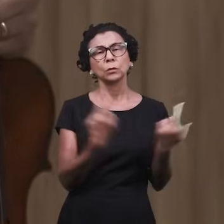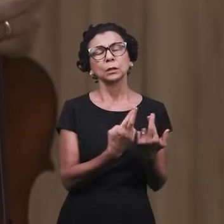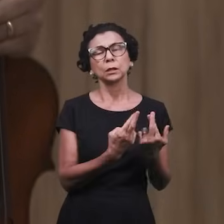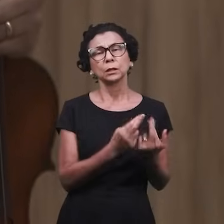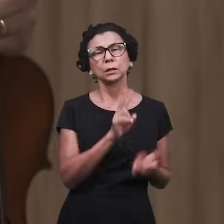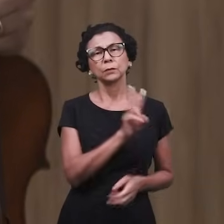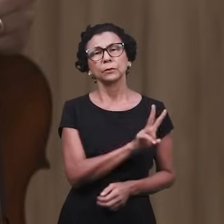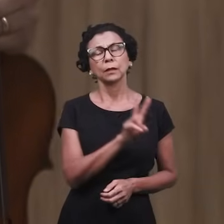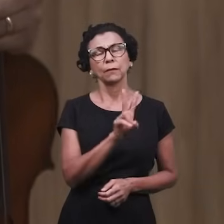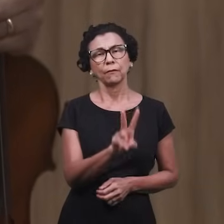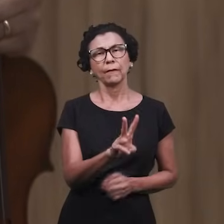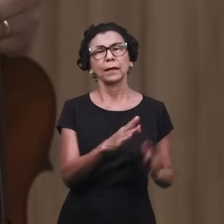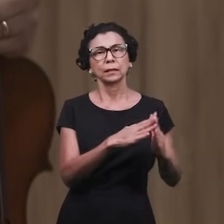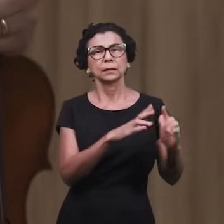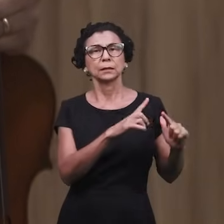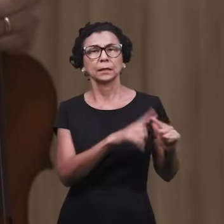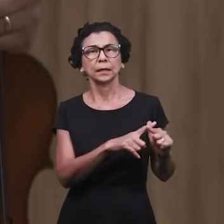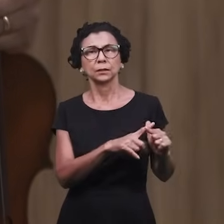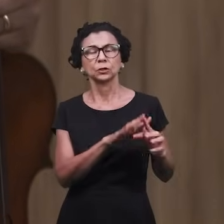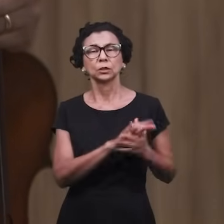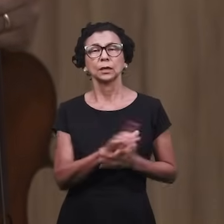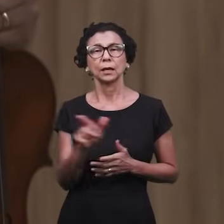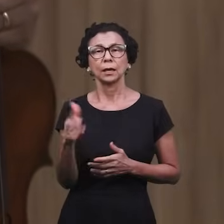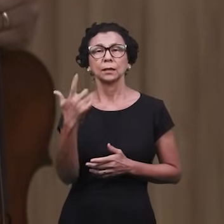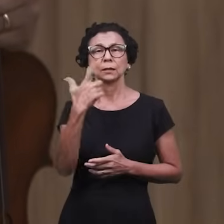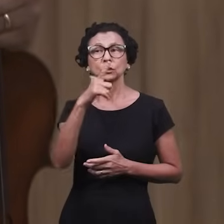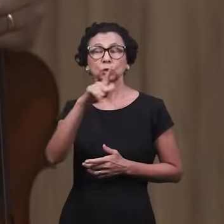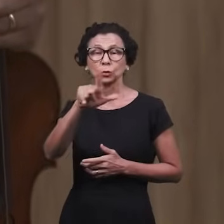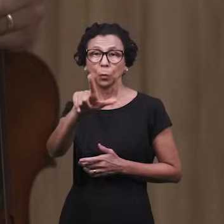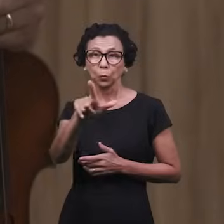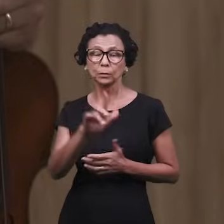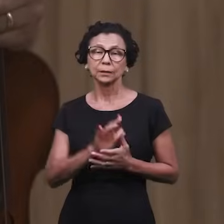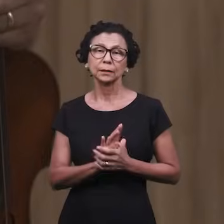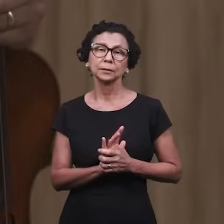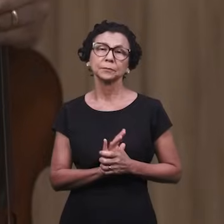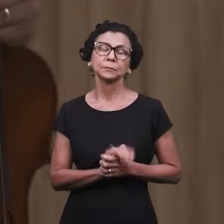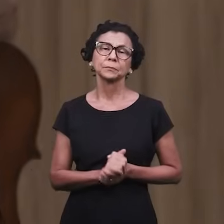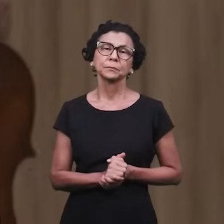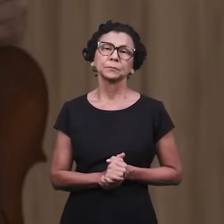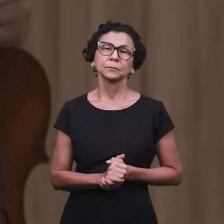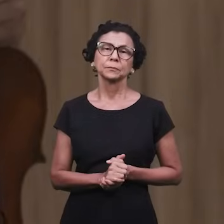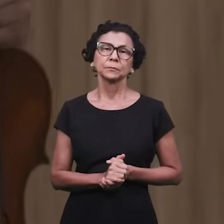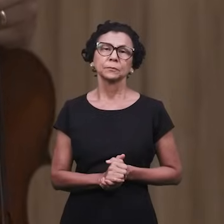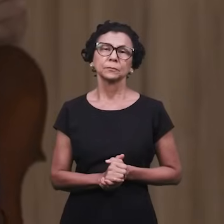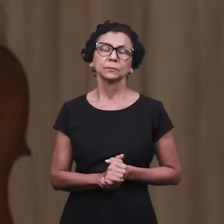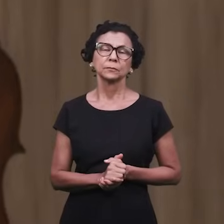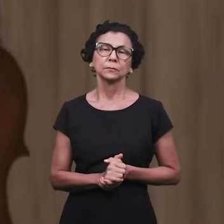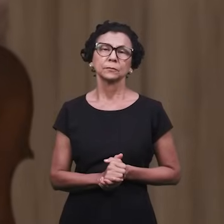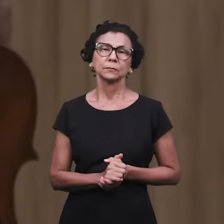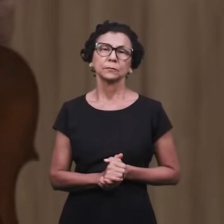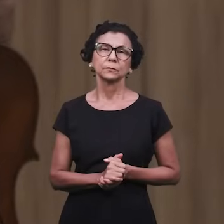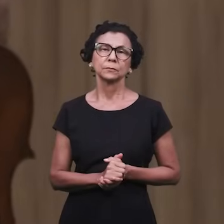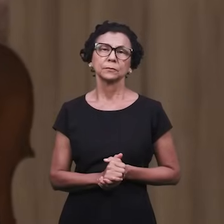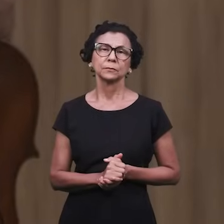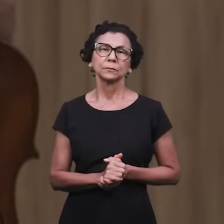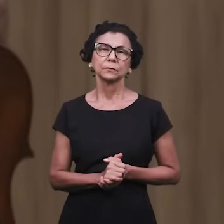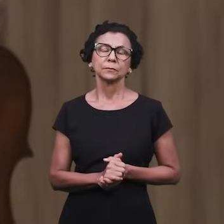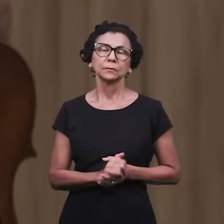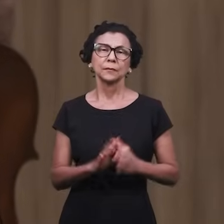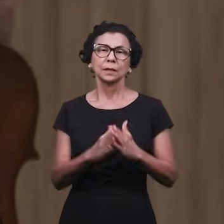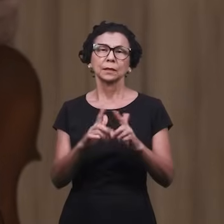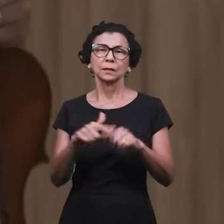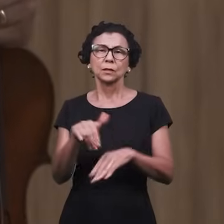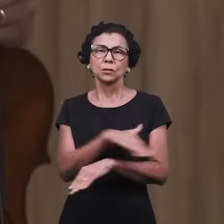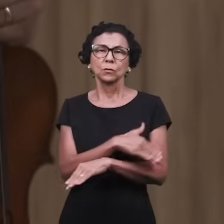3. Então ela era de outra igreja aqui de Vila Velha. Quando nós nos conhecemos no Manaim, começamos a namorar, dali o noivado, e quando casamos